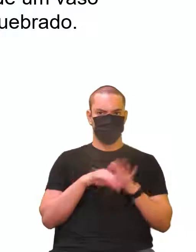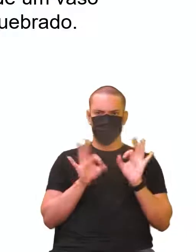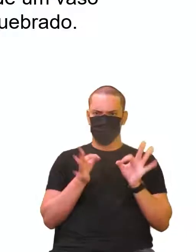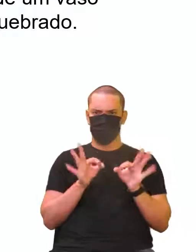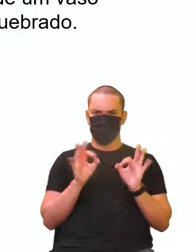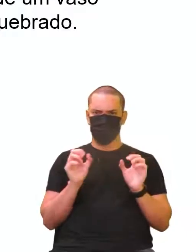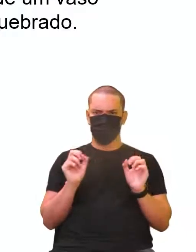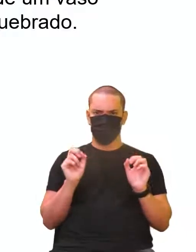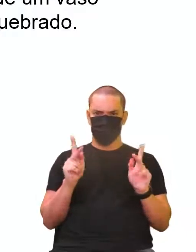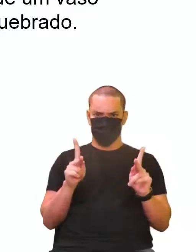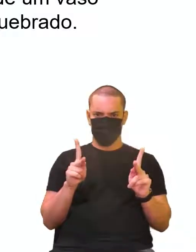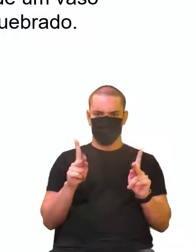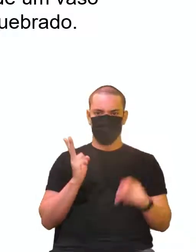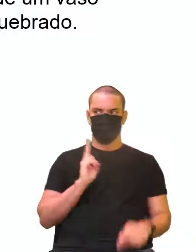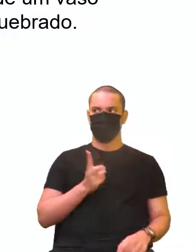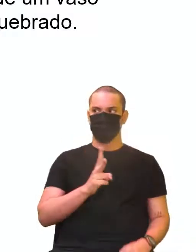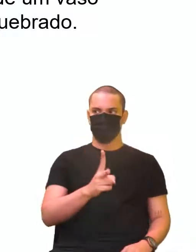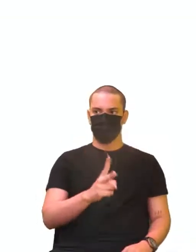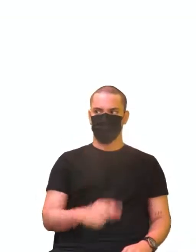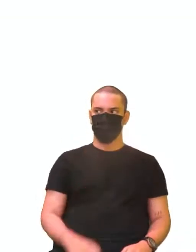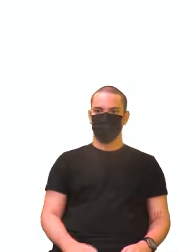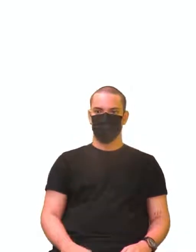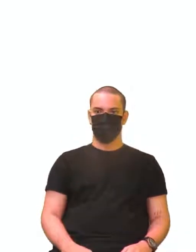Ok, gente? Vamos seguindo?